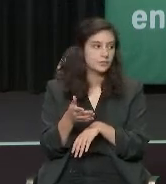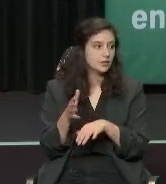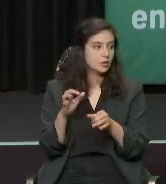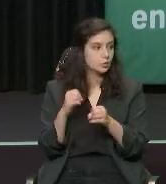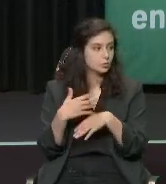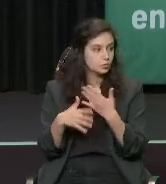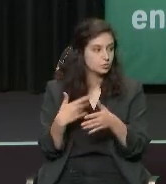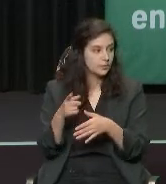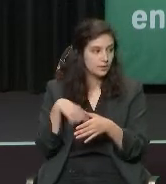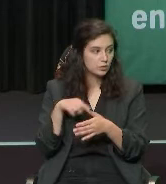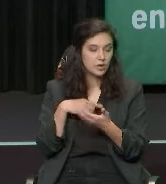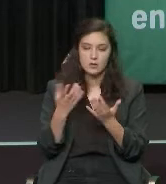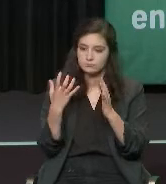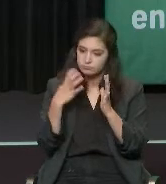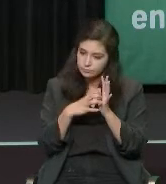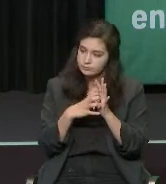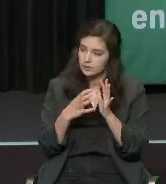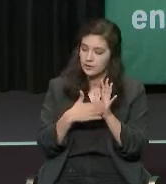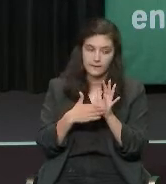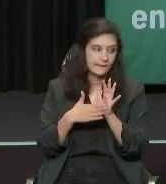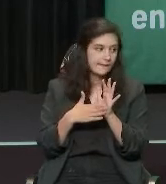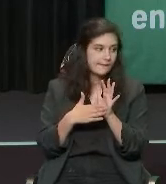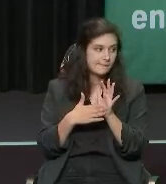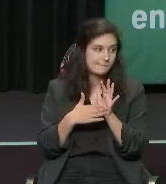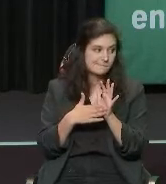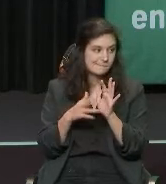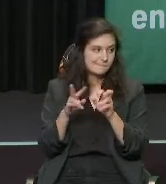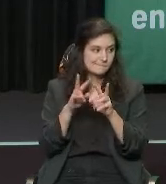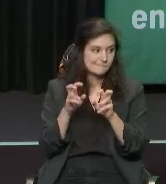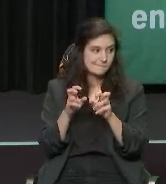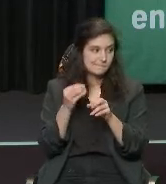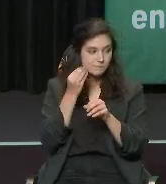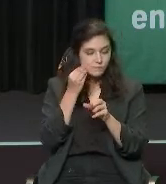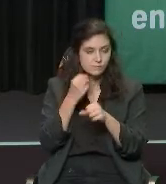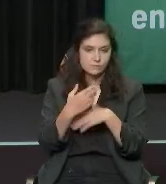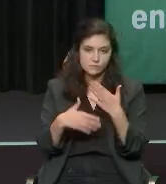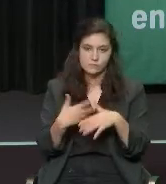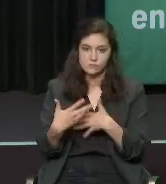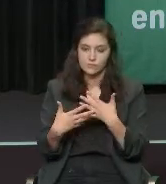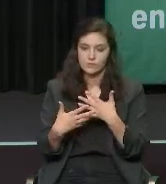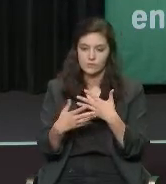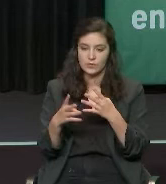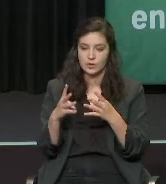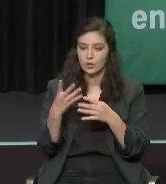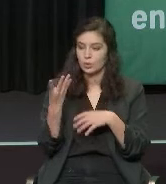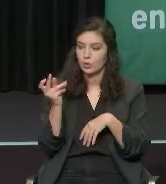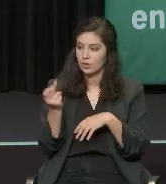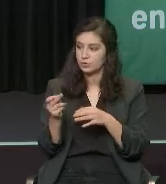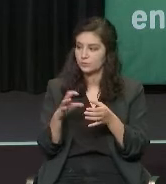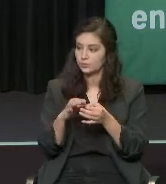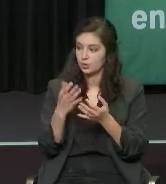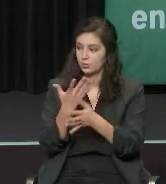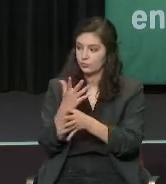processo, para nós, é bastante ilustrativo do tipo de regime de incêndios que temos. São quatro grandes regimes de fogo,